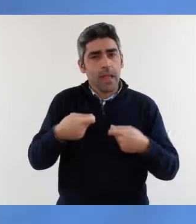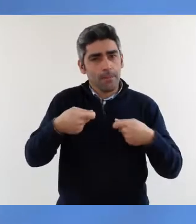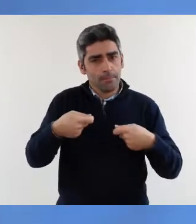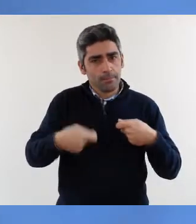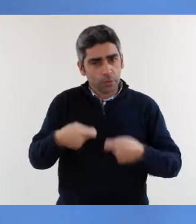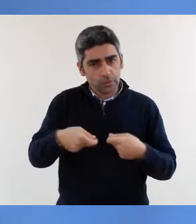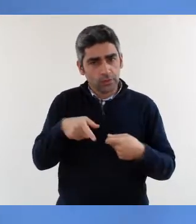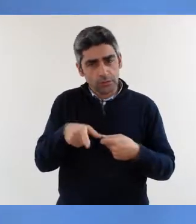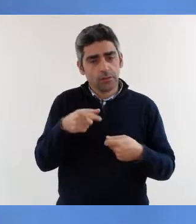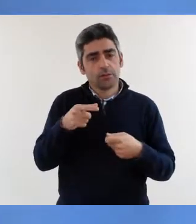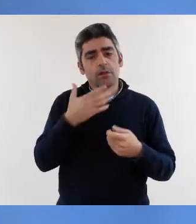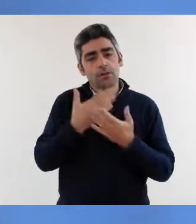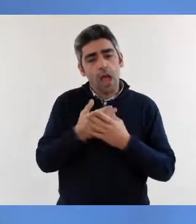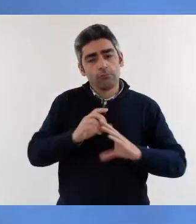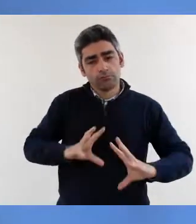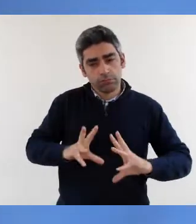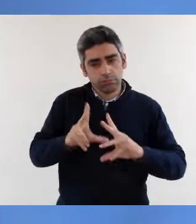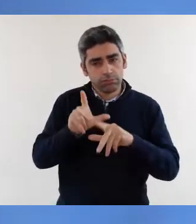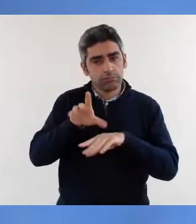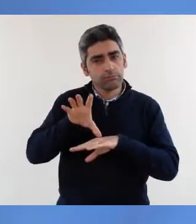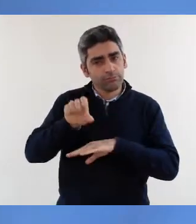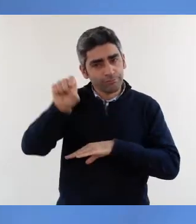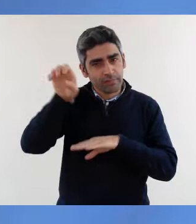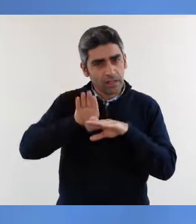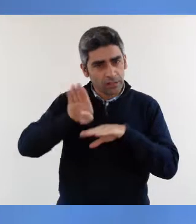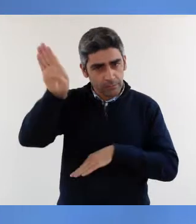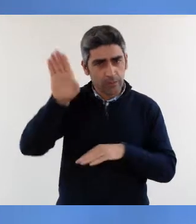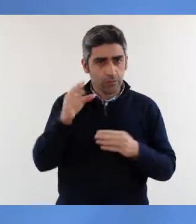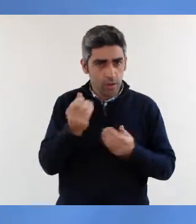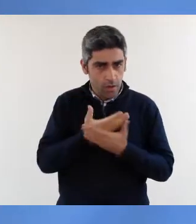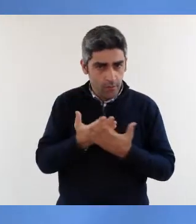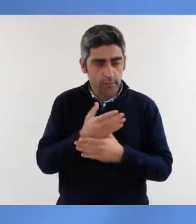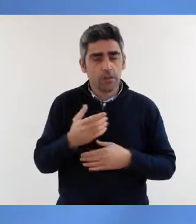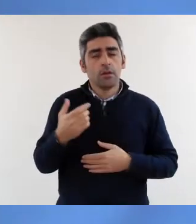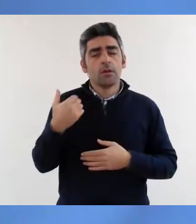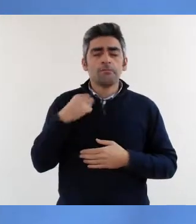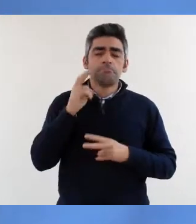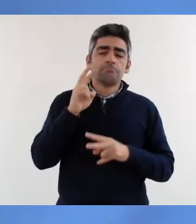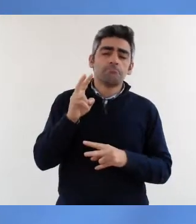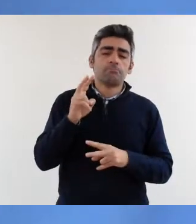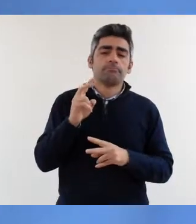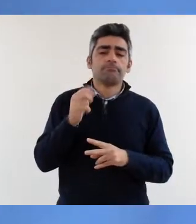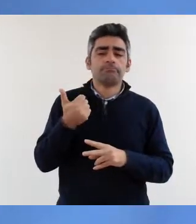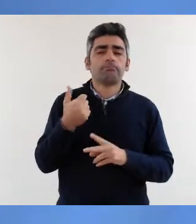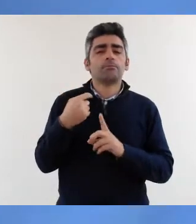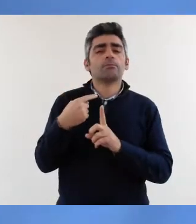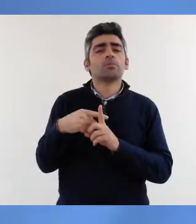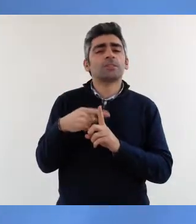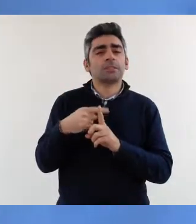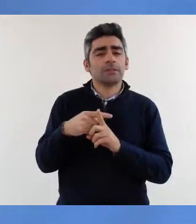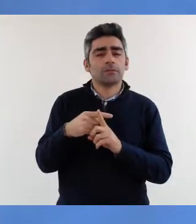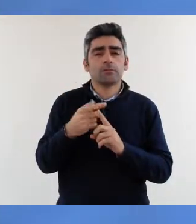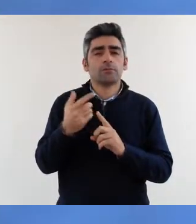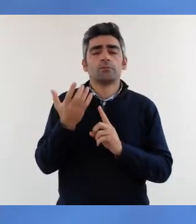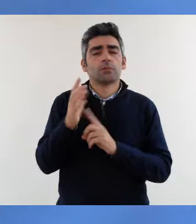fundamentais nesta aposta pelo e para o regimento mas eu acho maria com condições